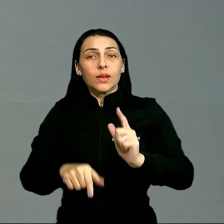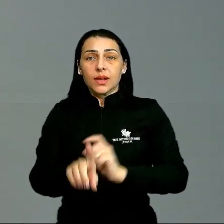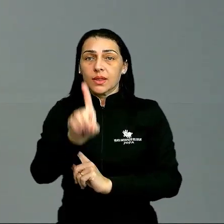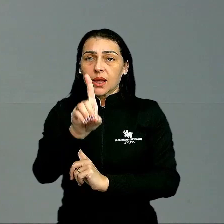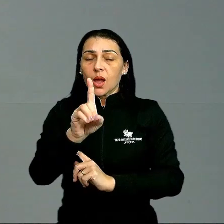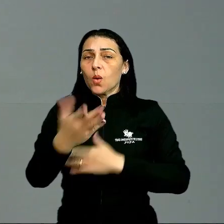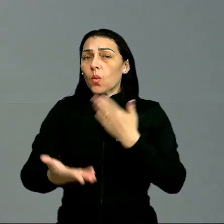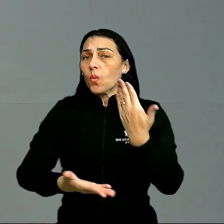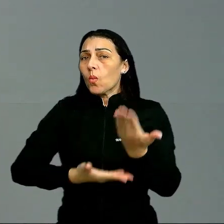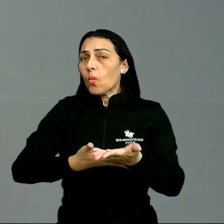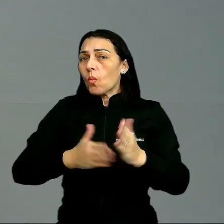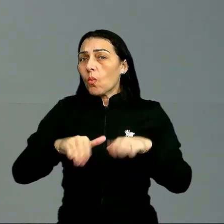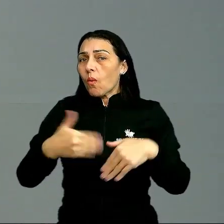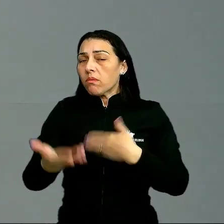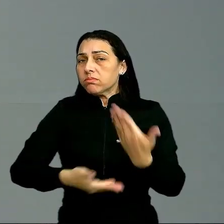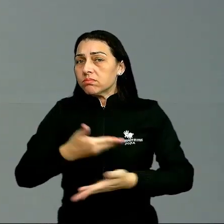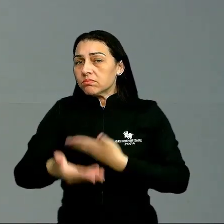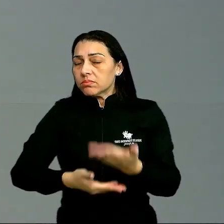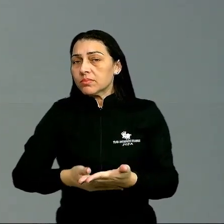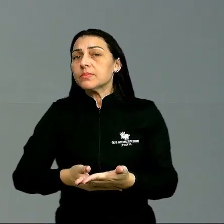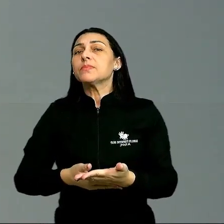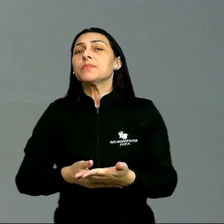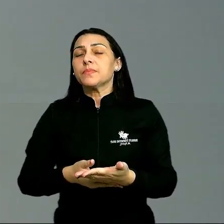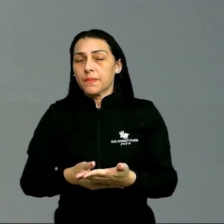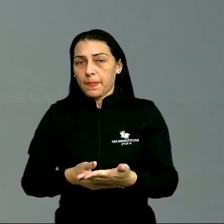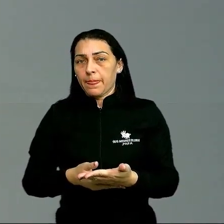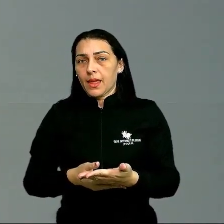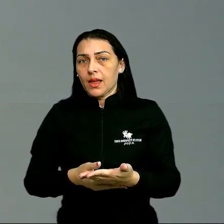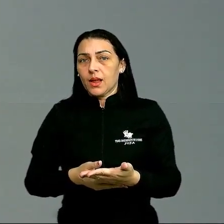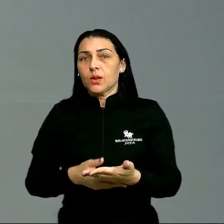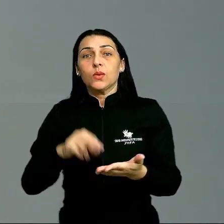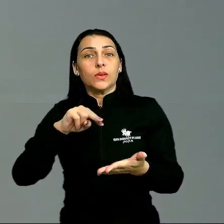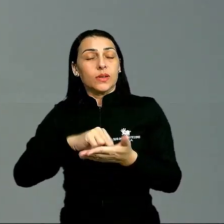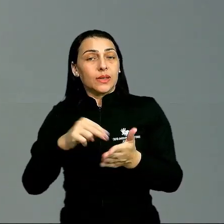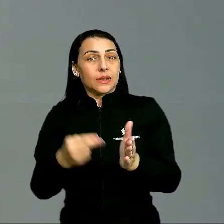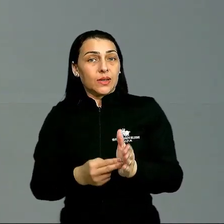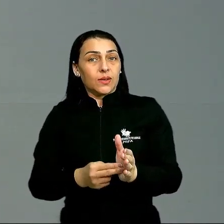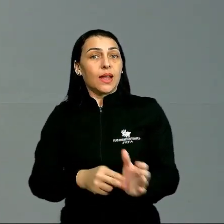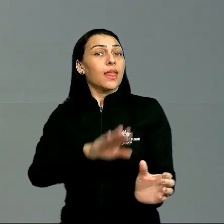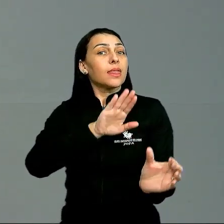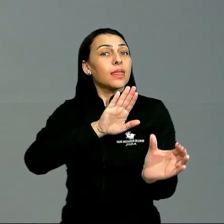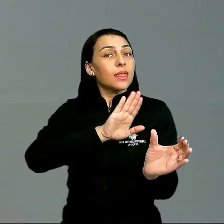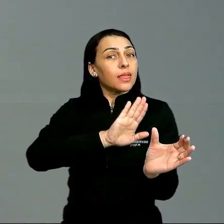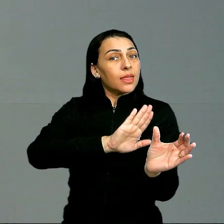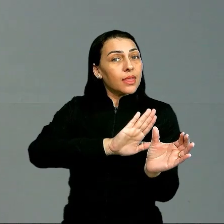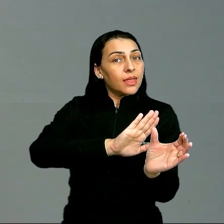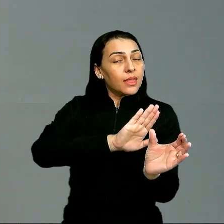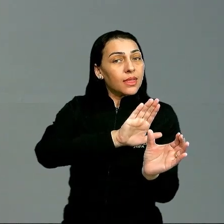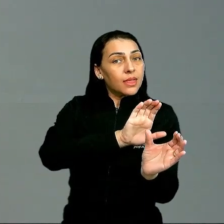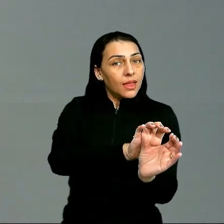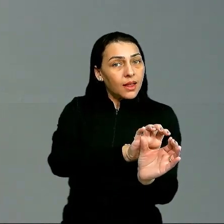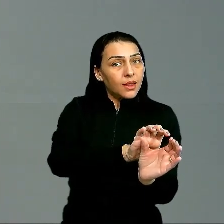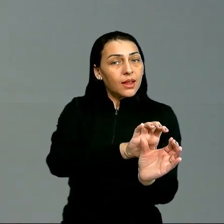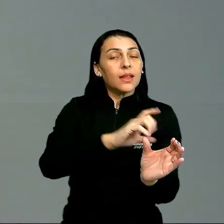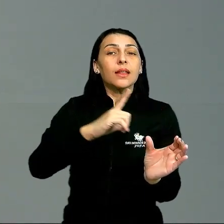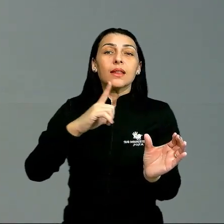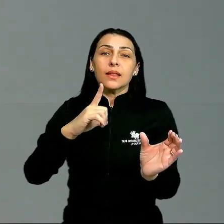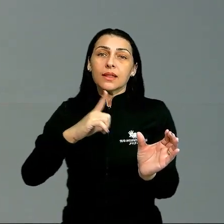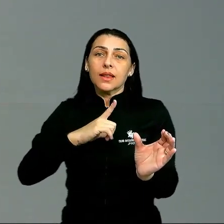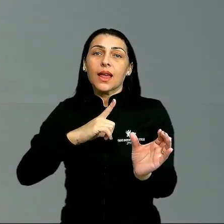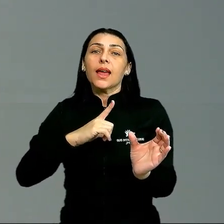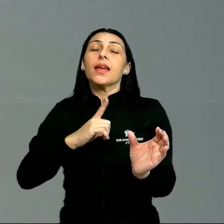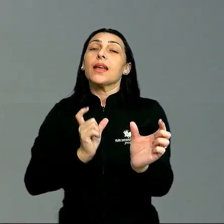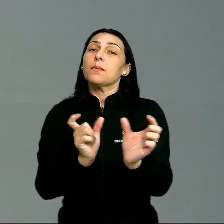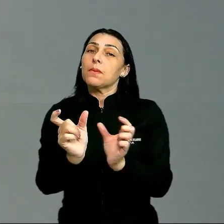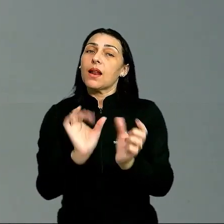é a relação disso, professora? A relação é que, no sentido denotativo, as palavras elas têm um sentido real.